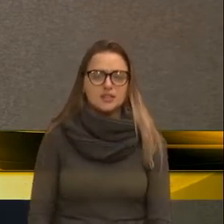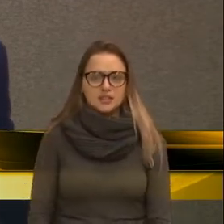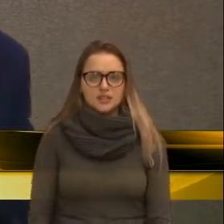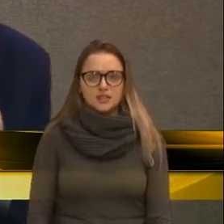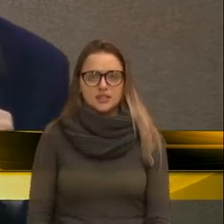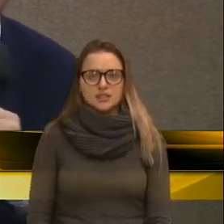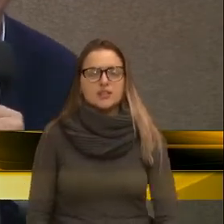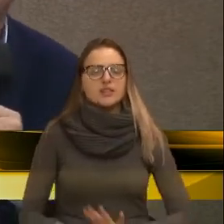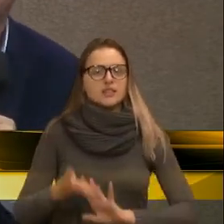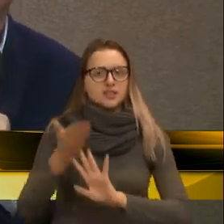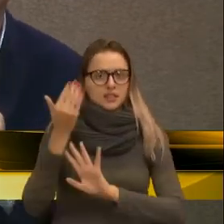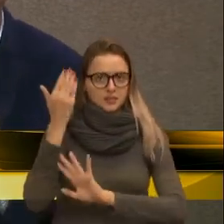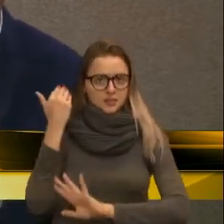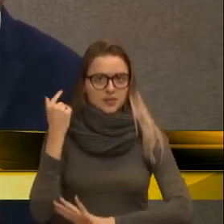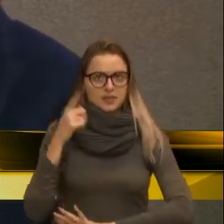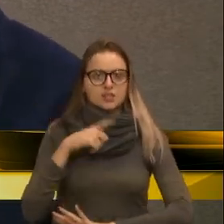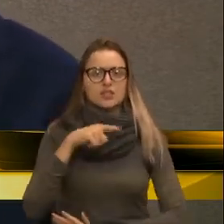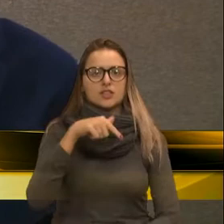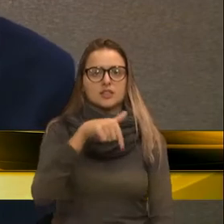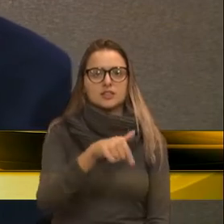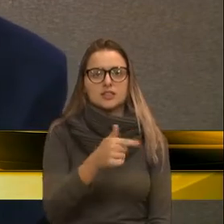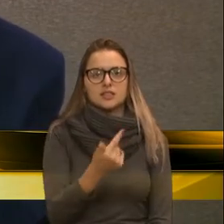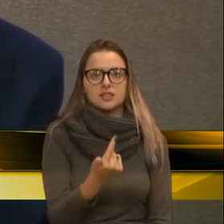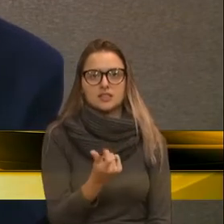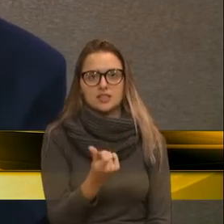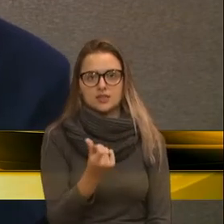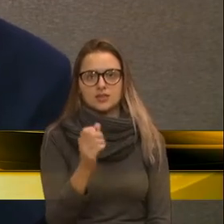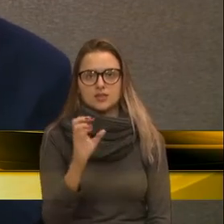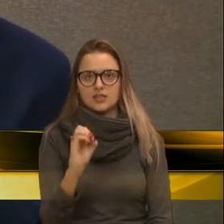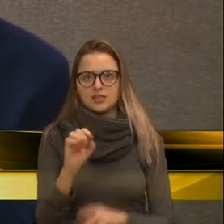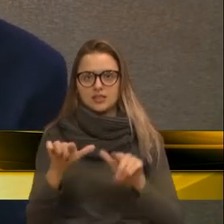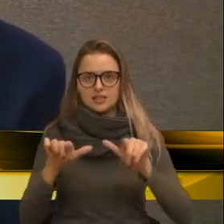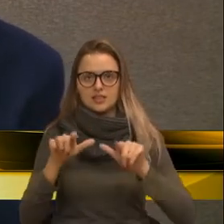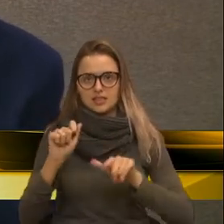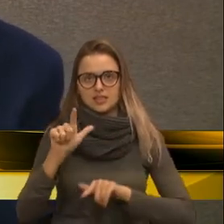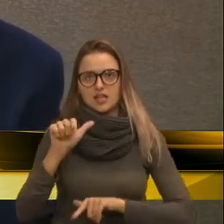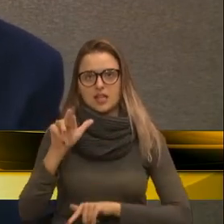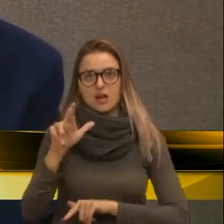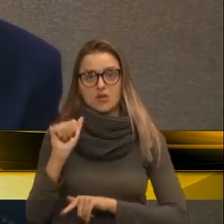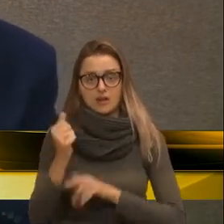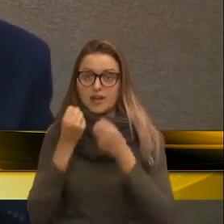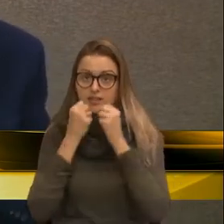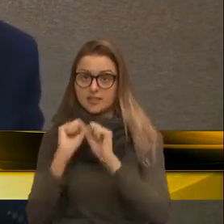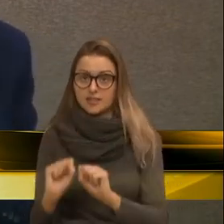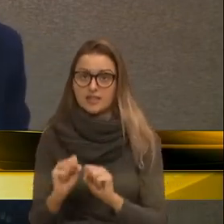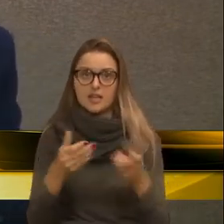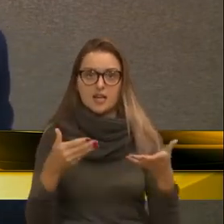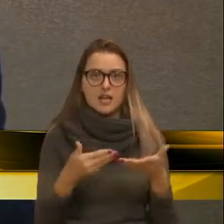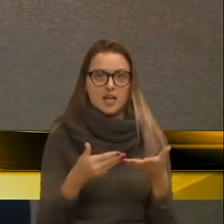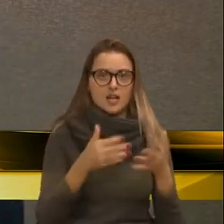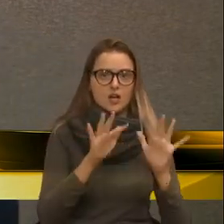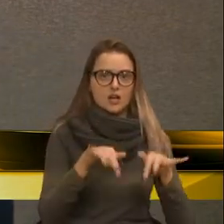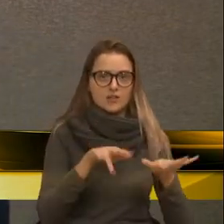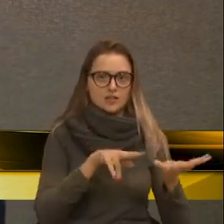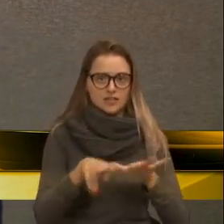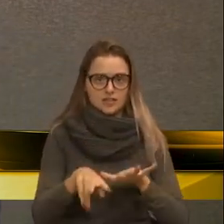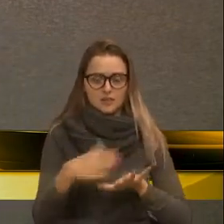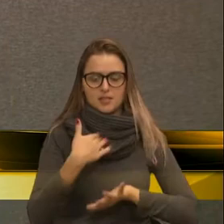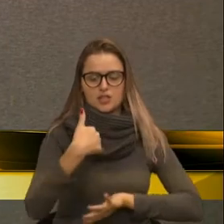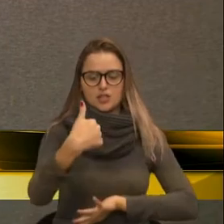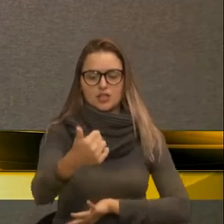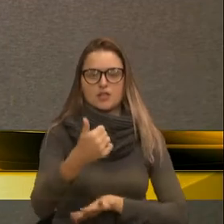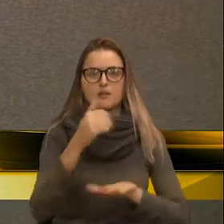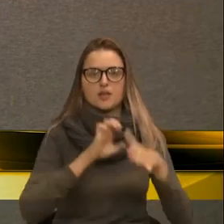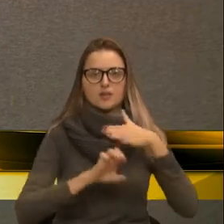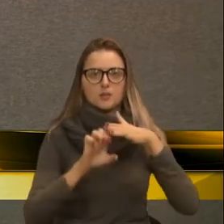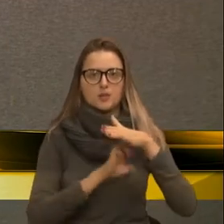Há uns dias atrás, tinha 760 alvará trancado na SMU. Esse fim de semana, fui chamado por uma empresa